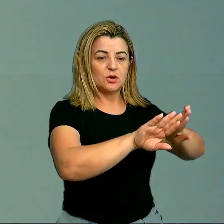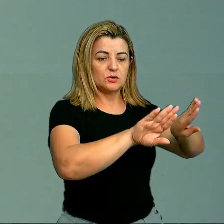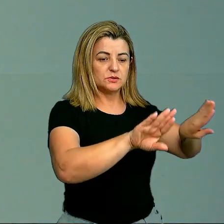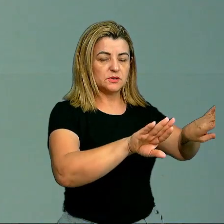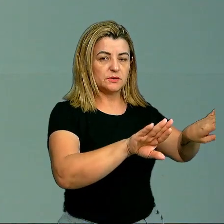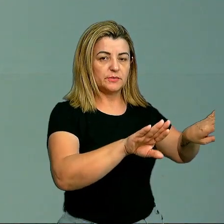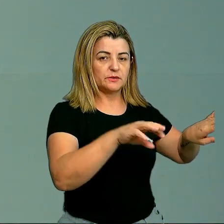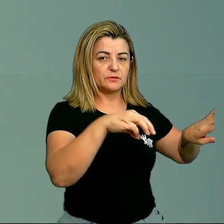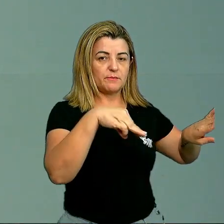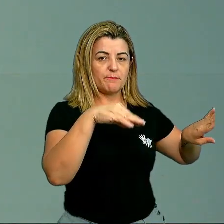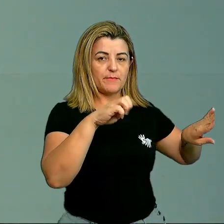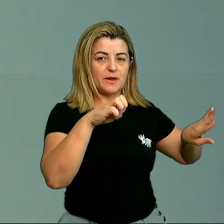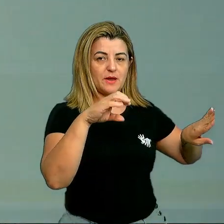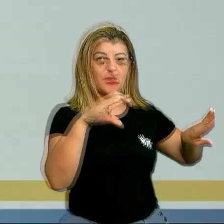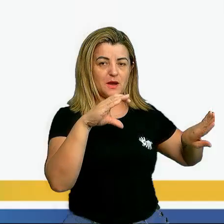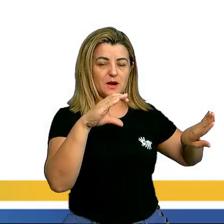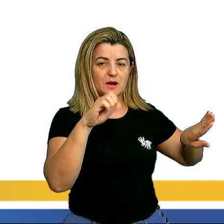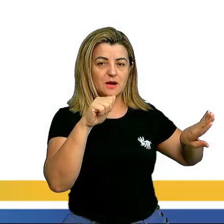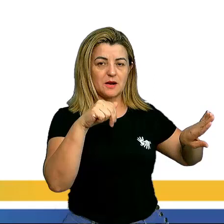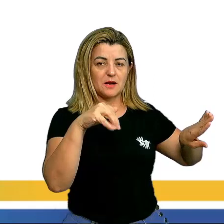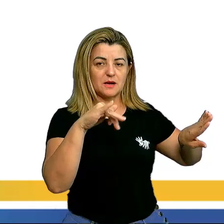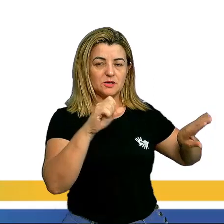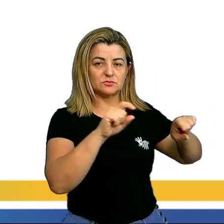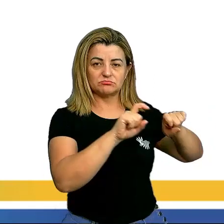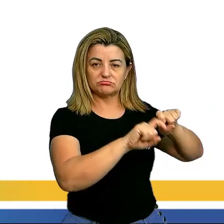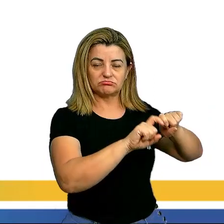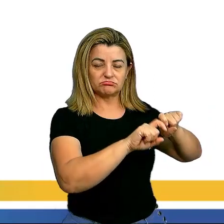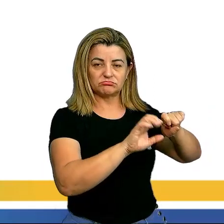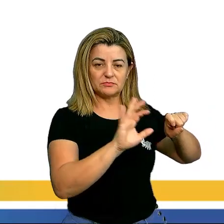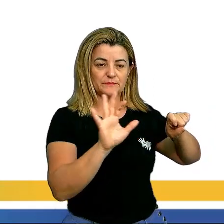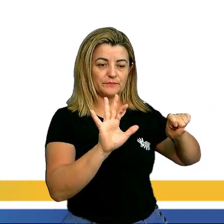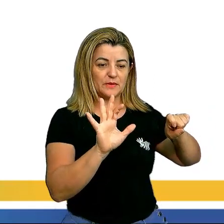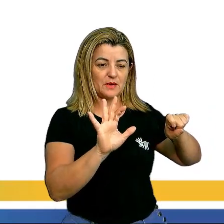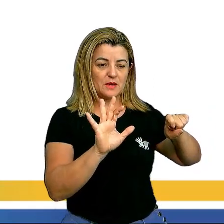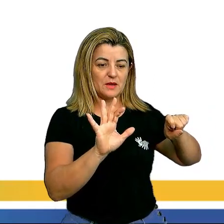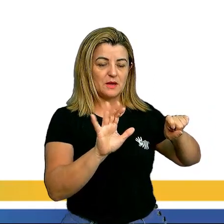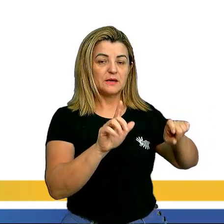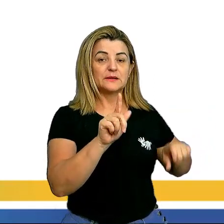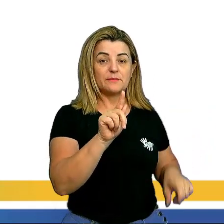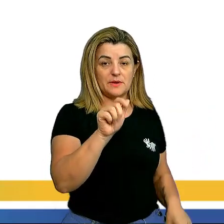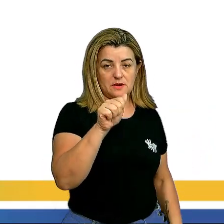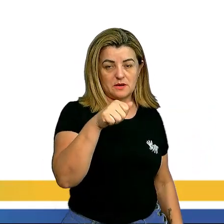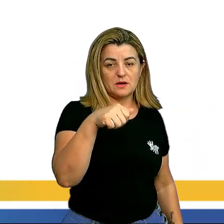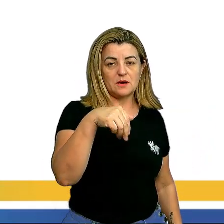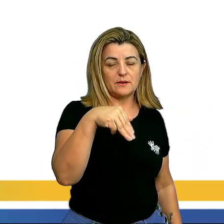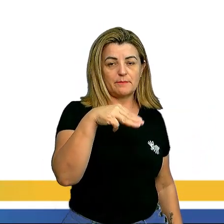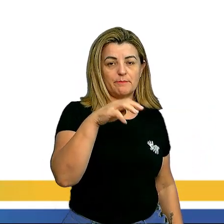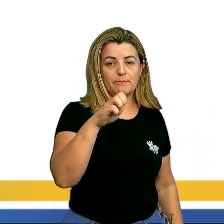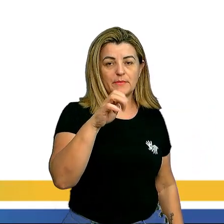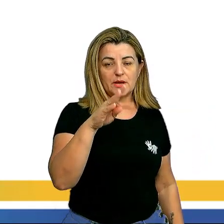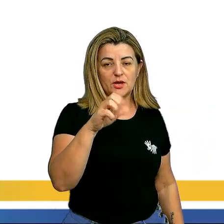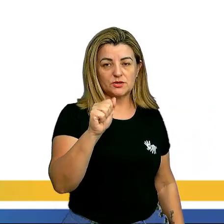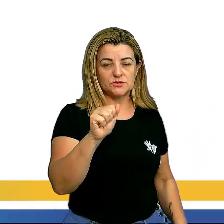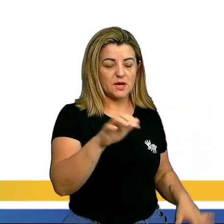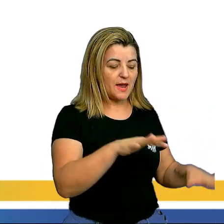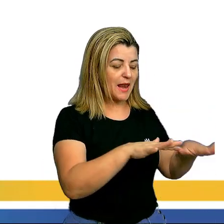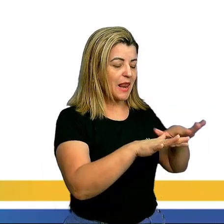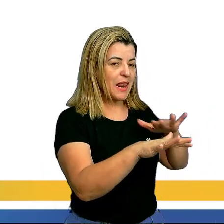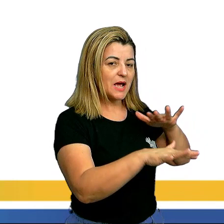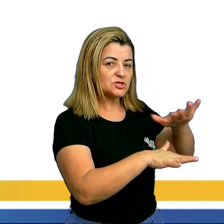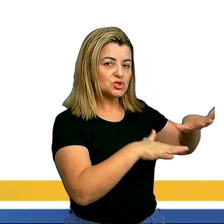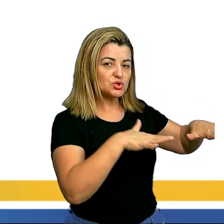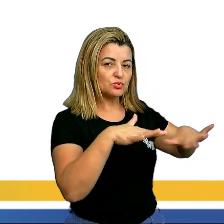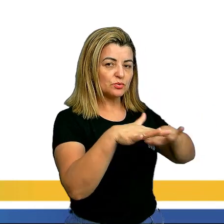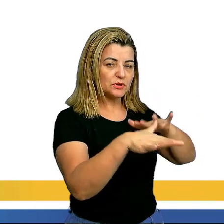órgãos sexuais que não se adaptam aí nas espécies. Isolamento gamético também está relacionado aos gametas, que são